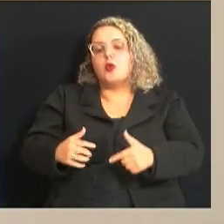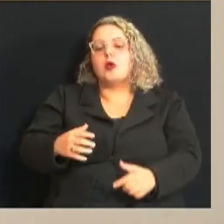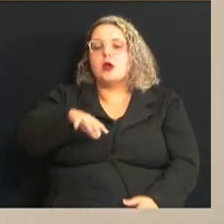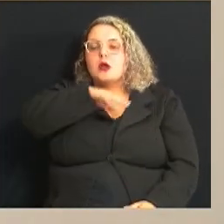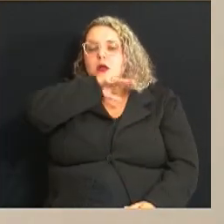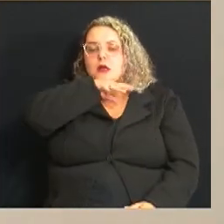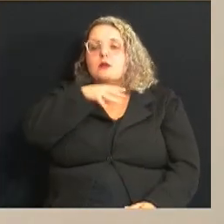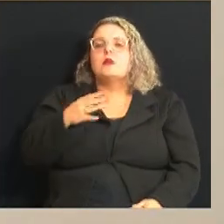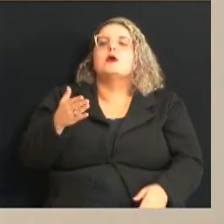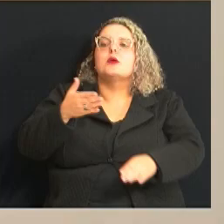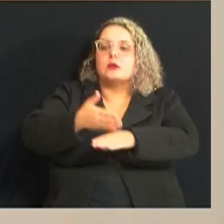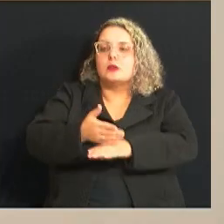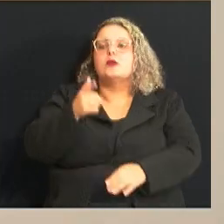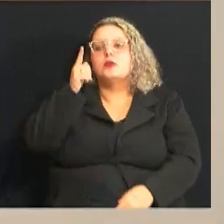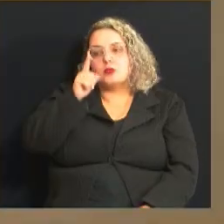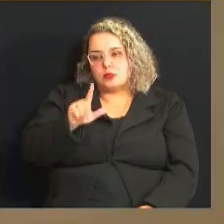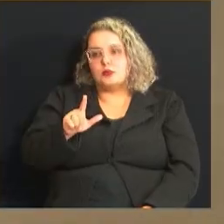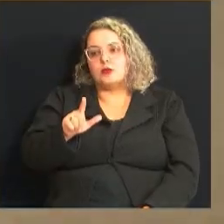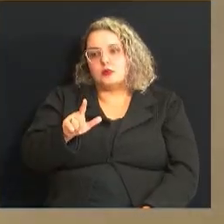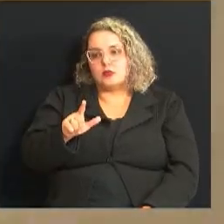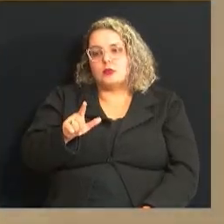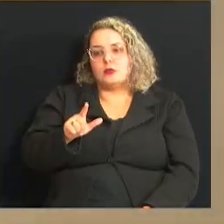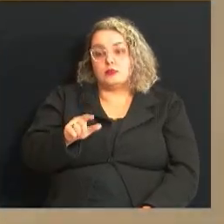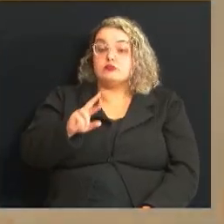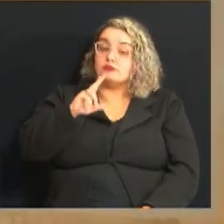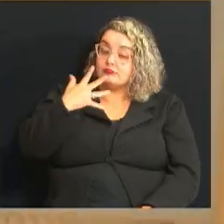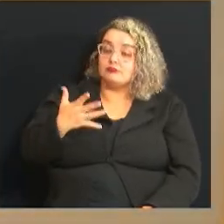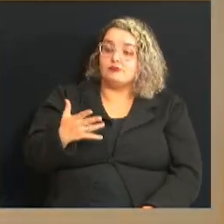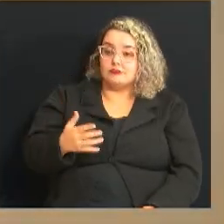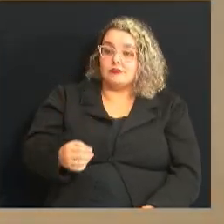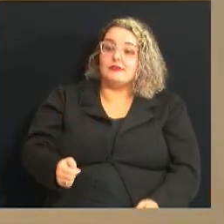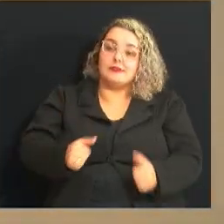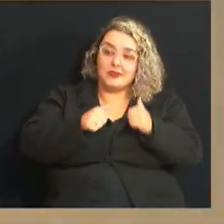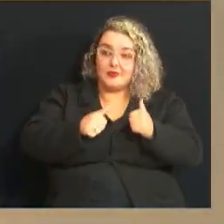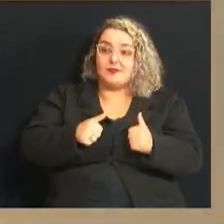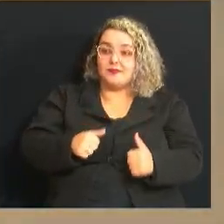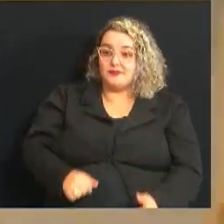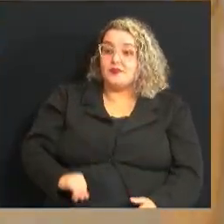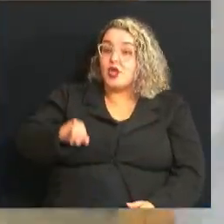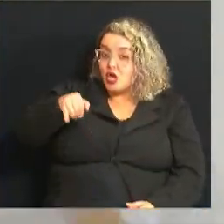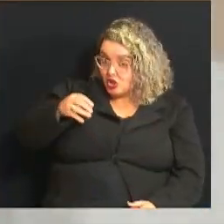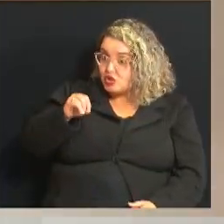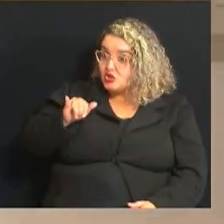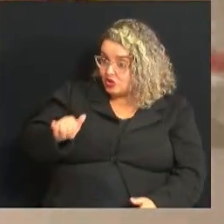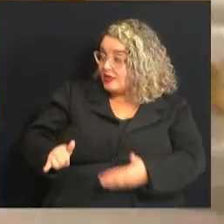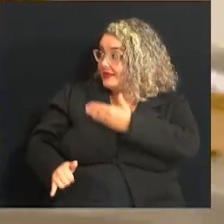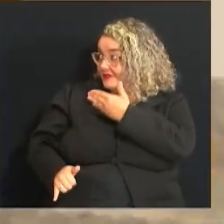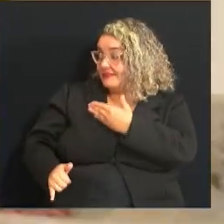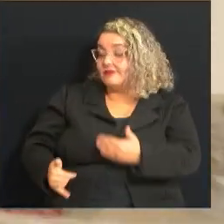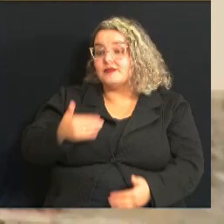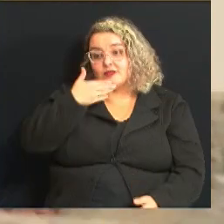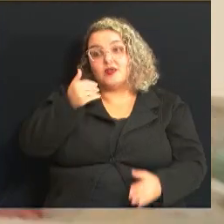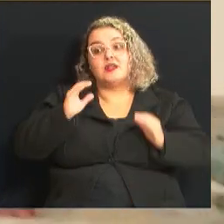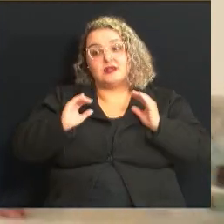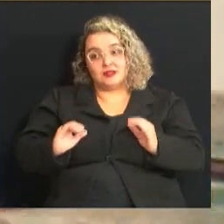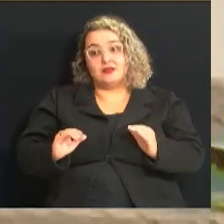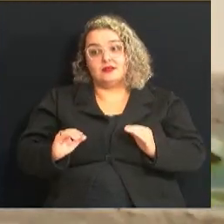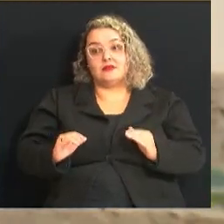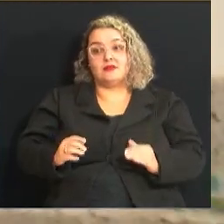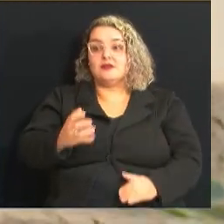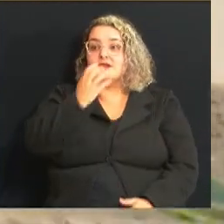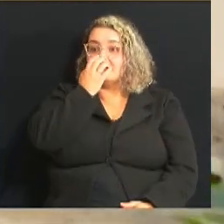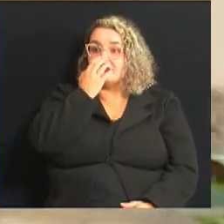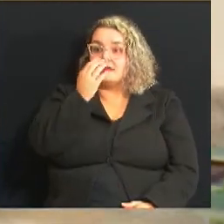a gente consiga um resultado mais favorável. Joy começou a fazer reiki para melhorar o comportamento. Ela é a cachorrinha mais nova